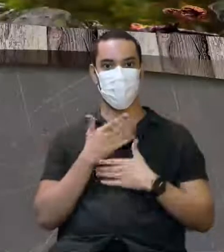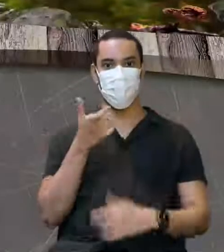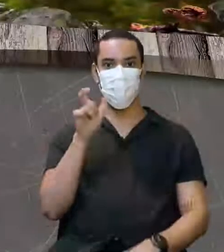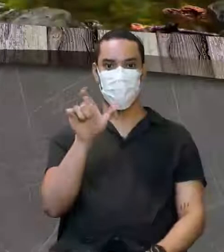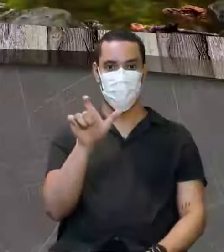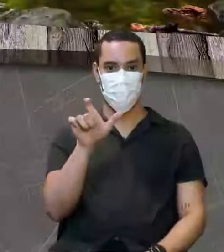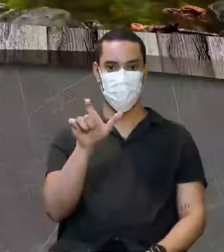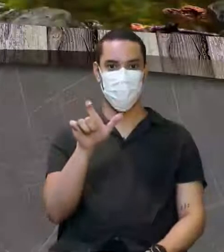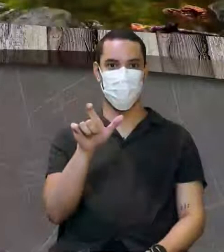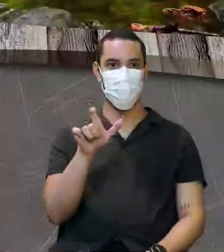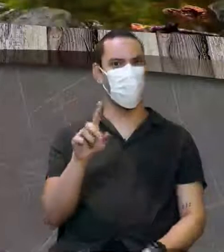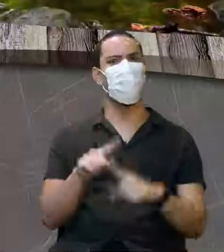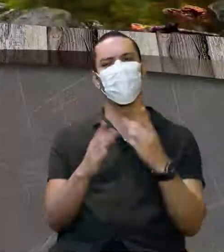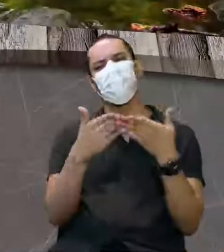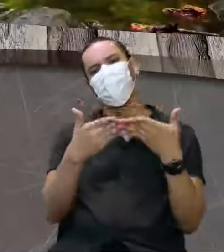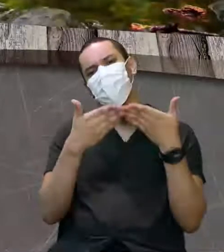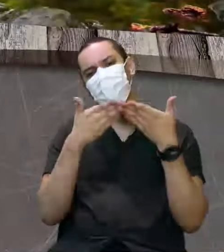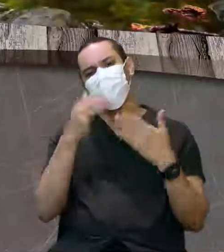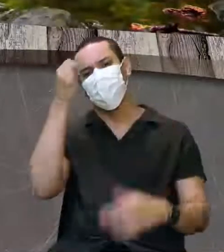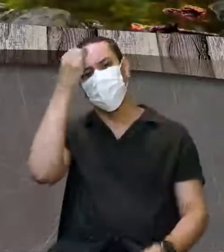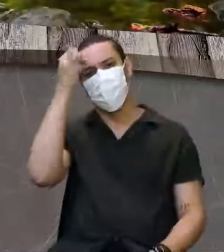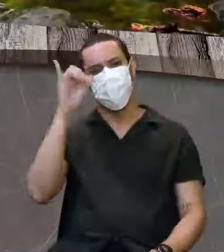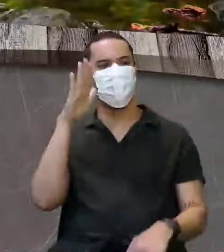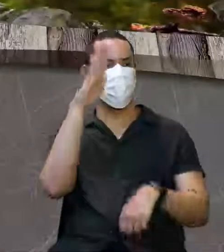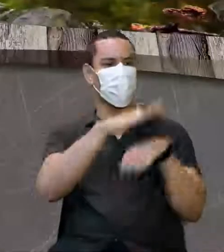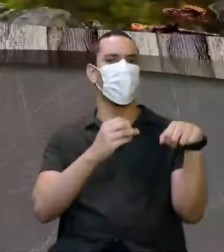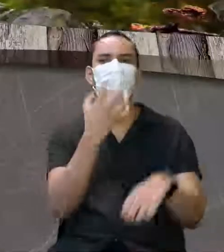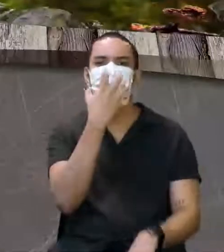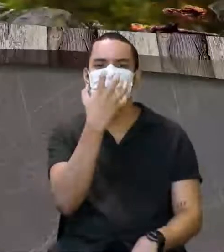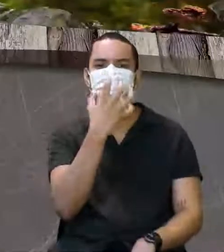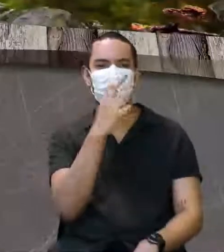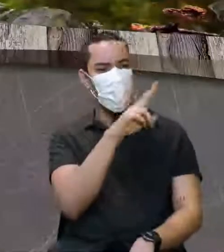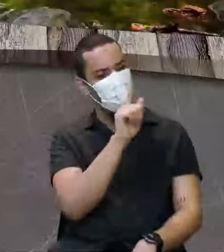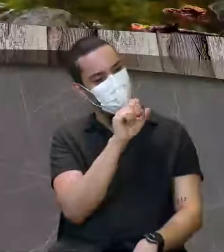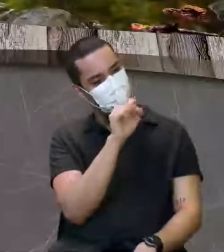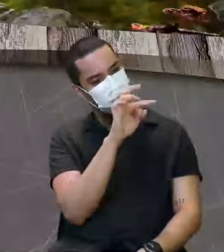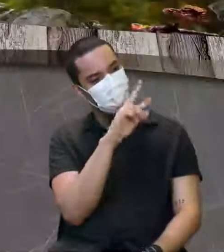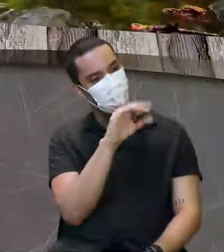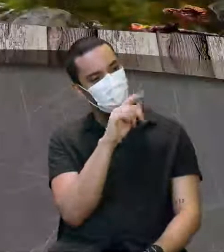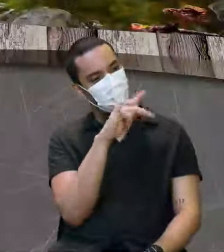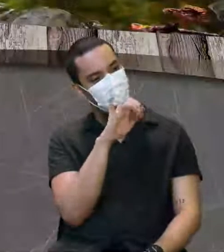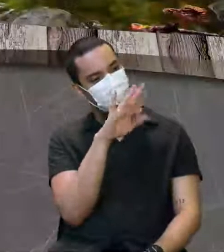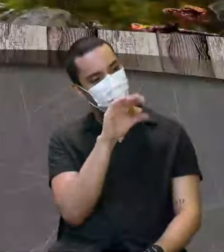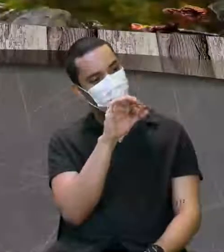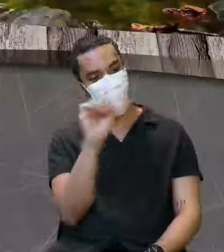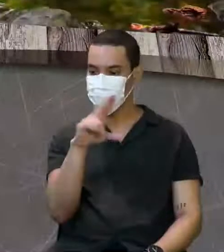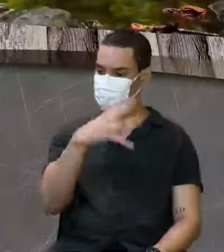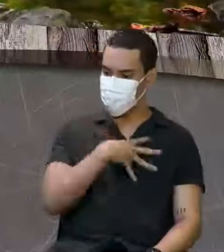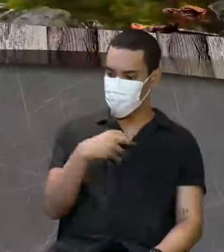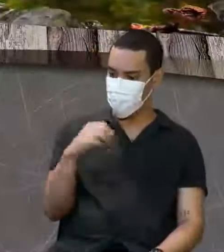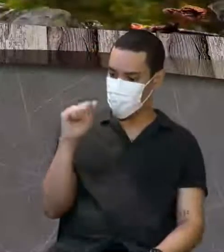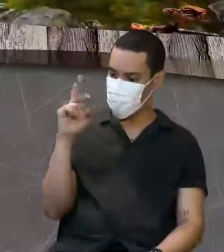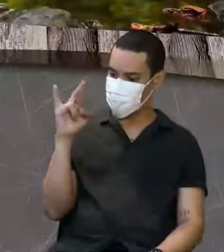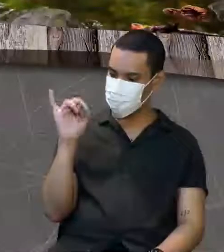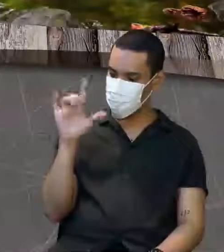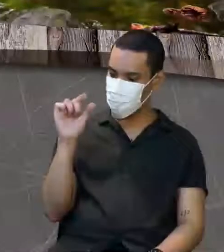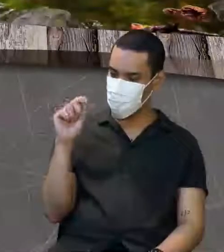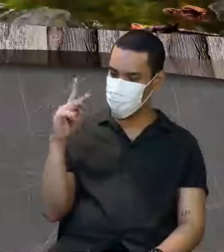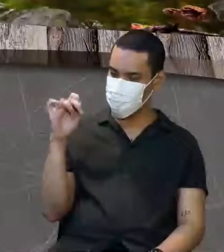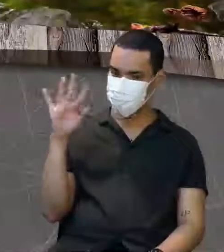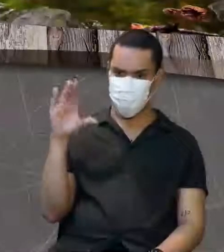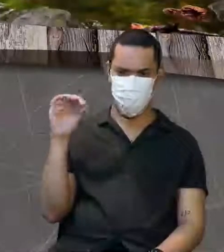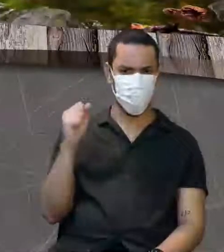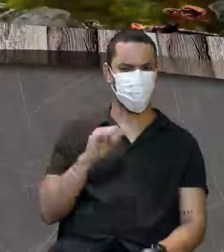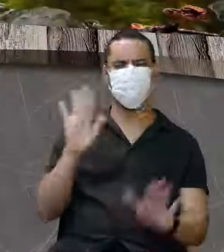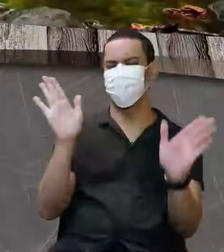Não vai botar o nome do seu cãozinho, não, porque vai ser complicado. Australopitecos, sai daí! Não vai dar, e nem nome de filho, pelo amor de Deus. Tá?